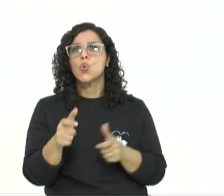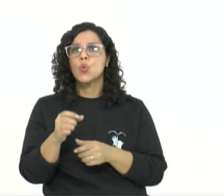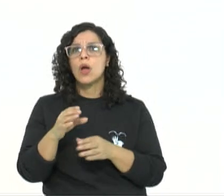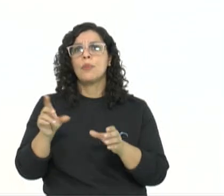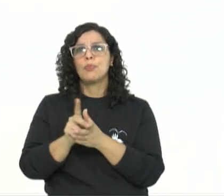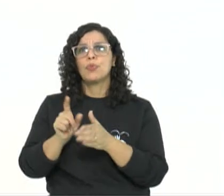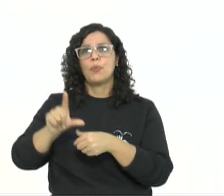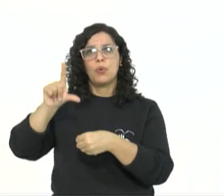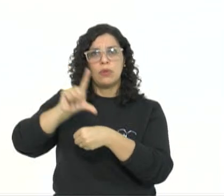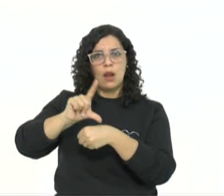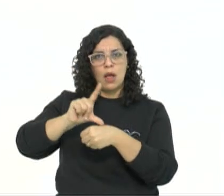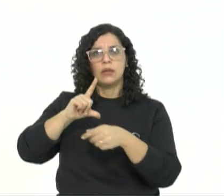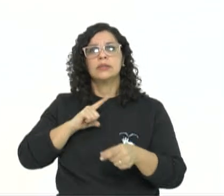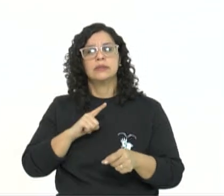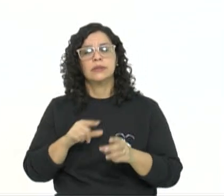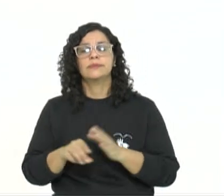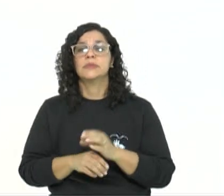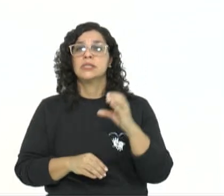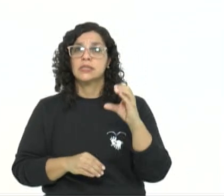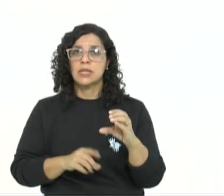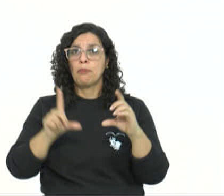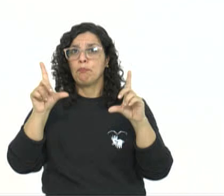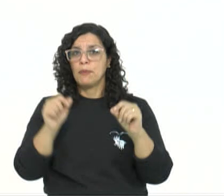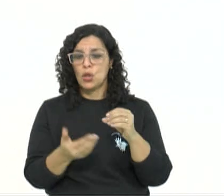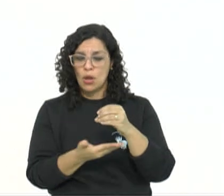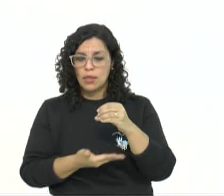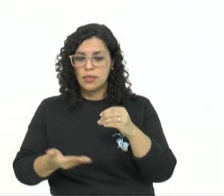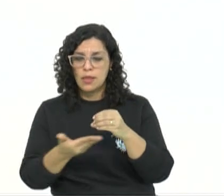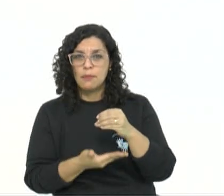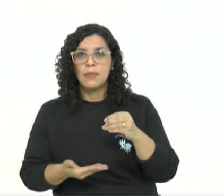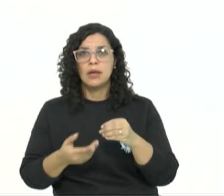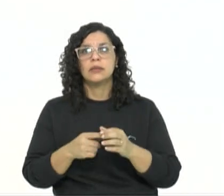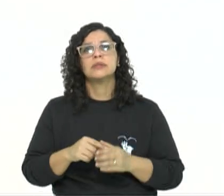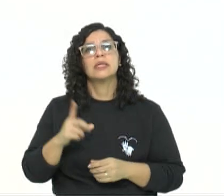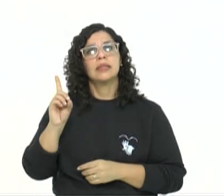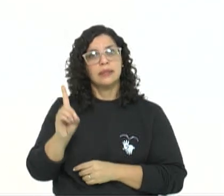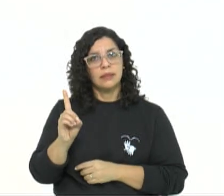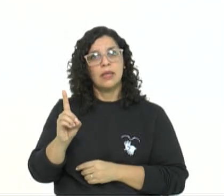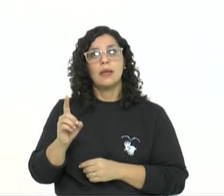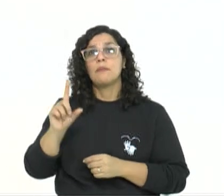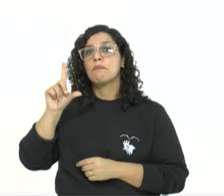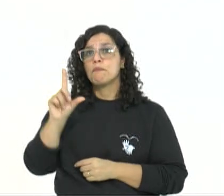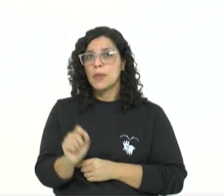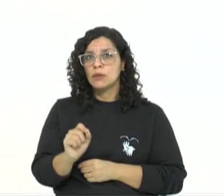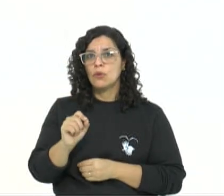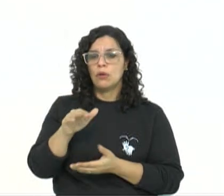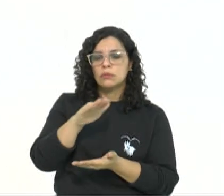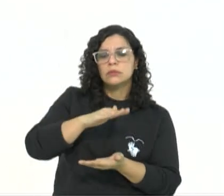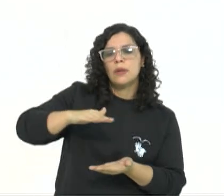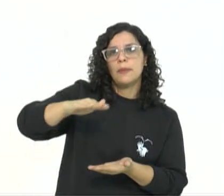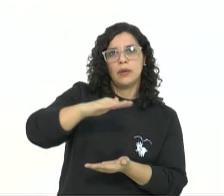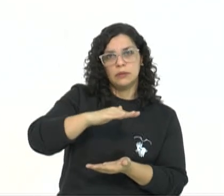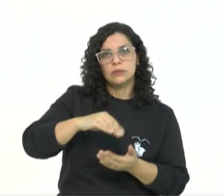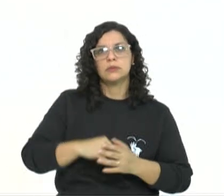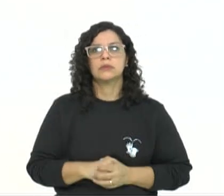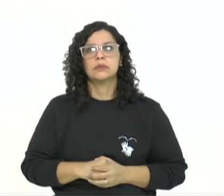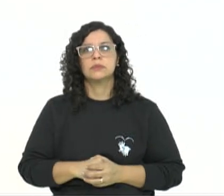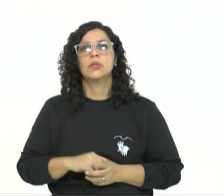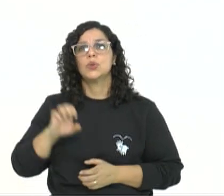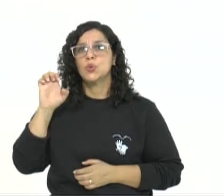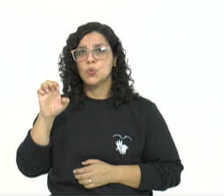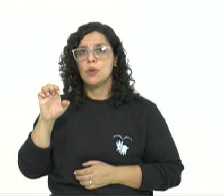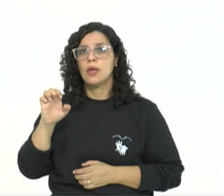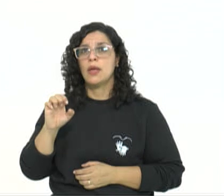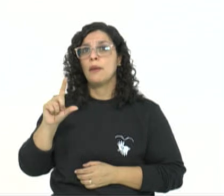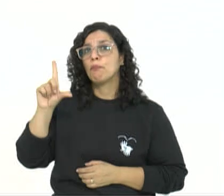dessa superfície, C, menor na base inferior, D, menor na base superior, o item